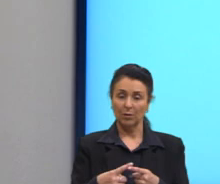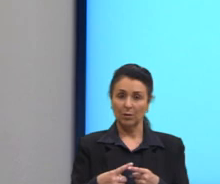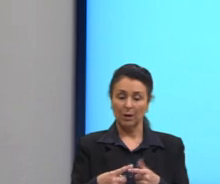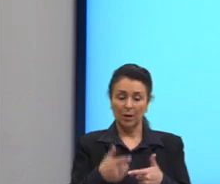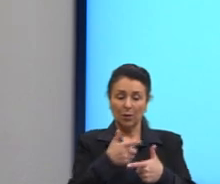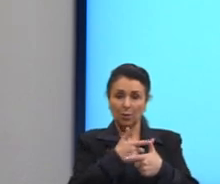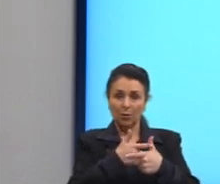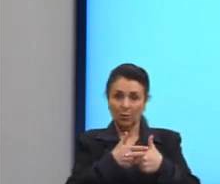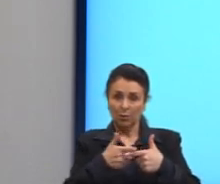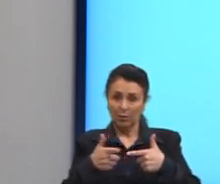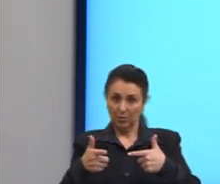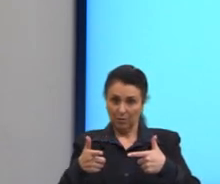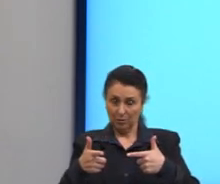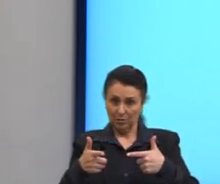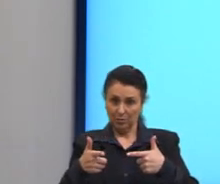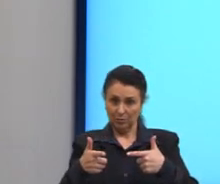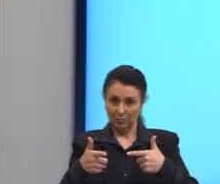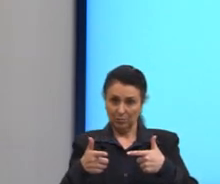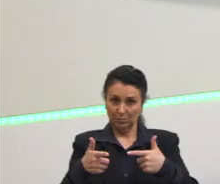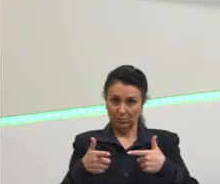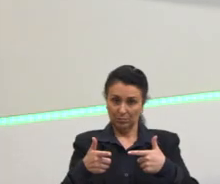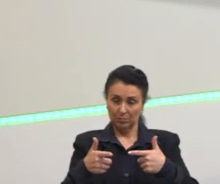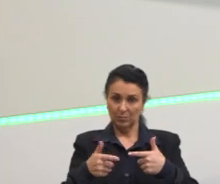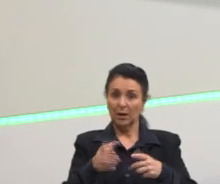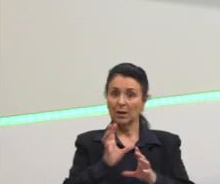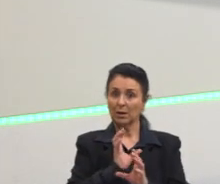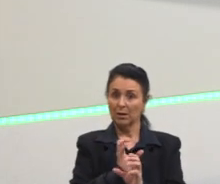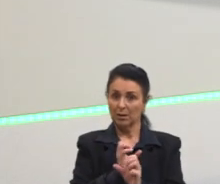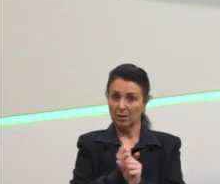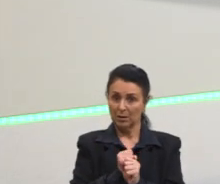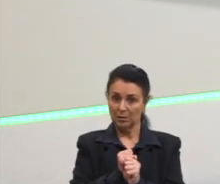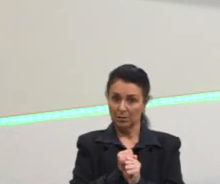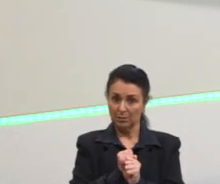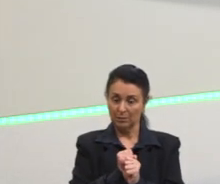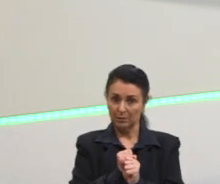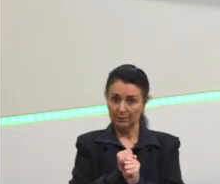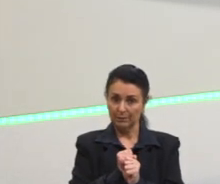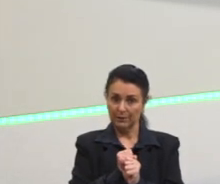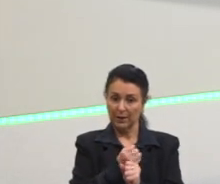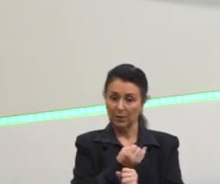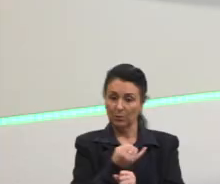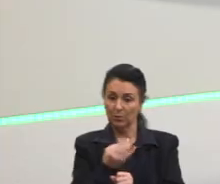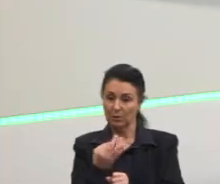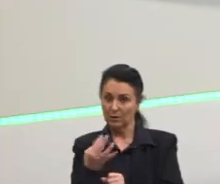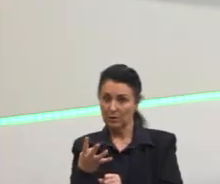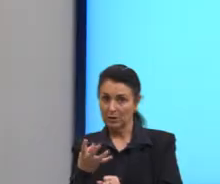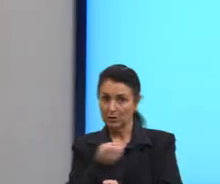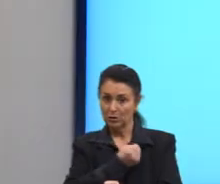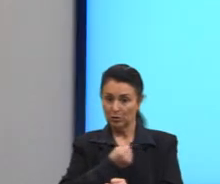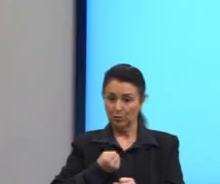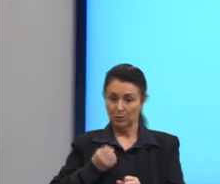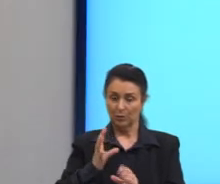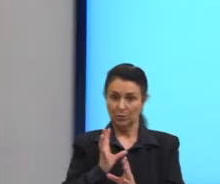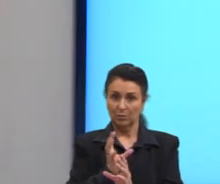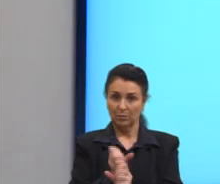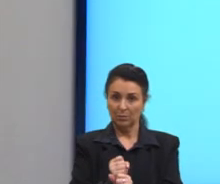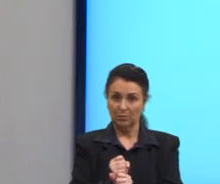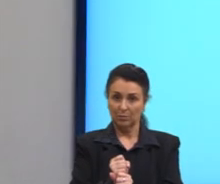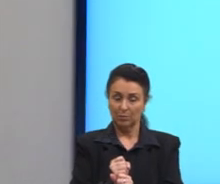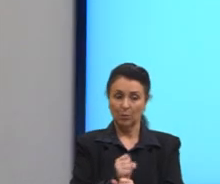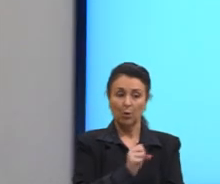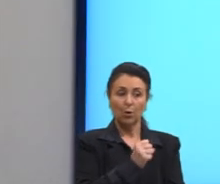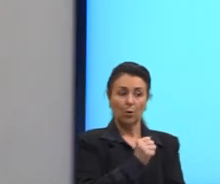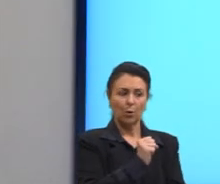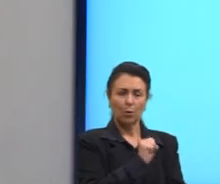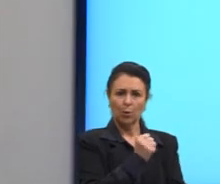fosse em ti da soma então eu vou somar os valores pela quantidade de números somados então se eu somar